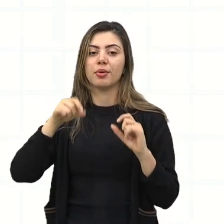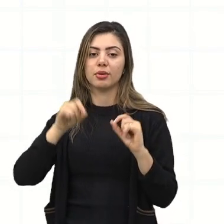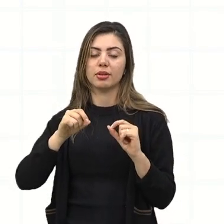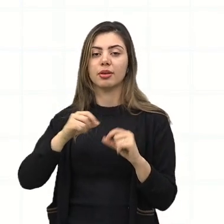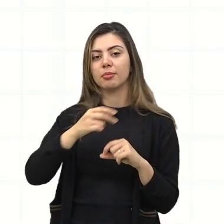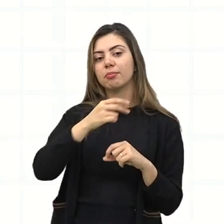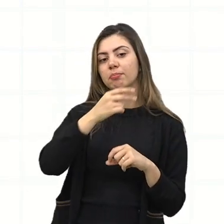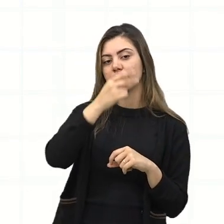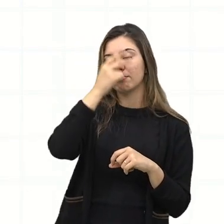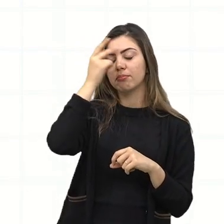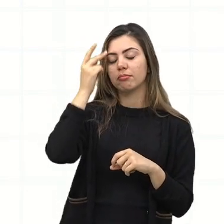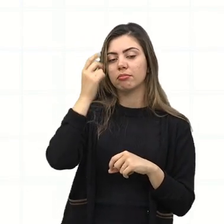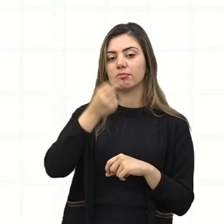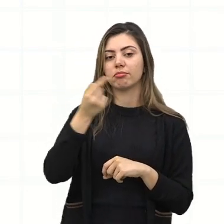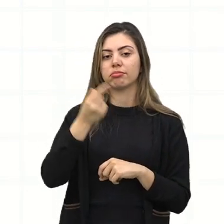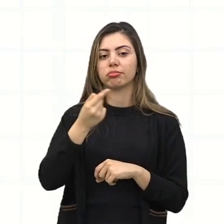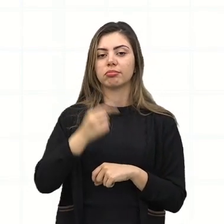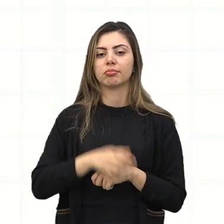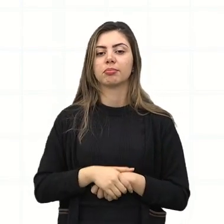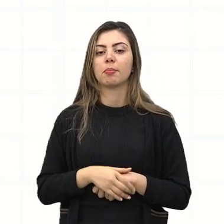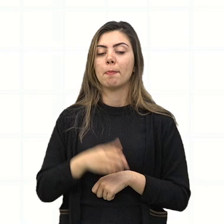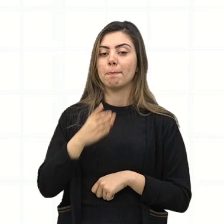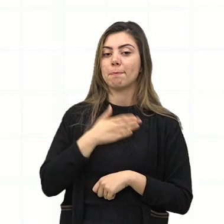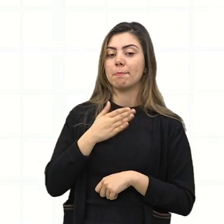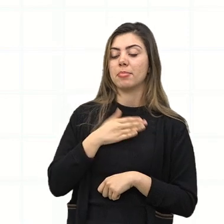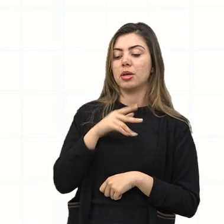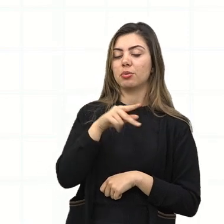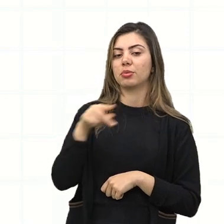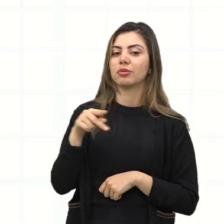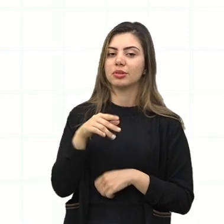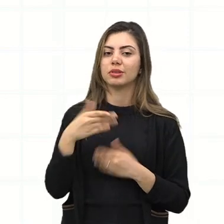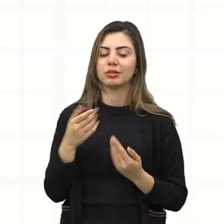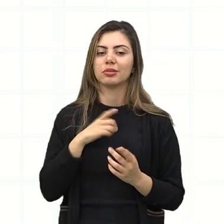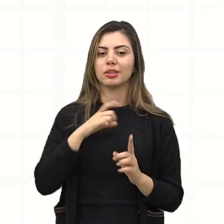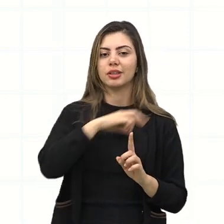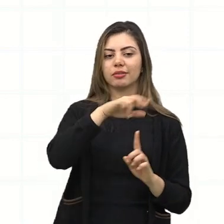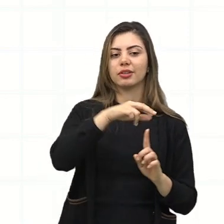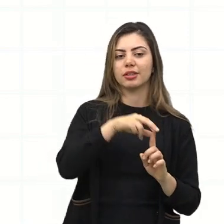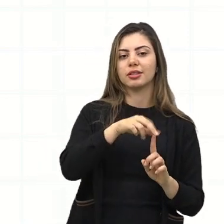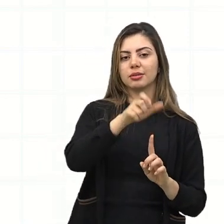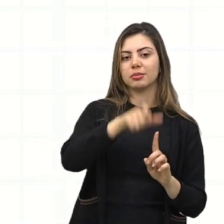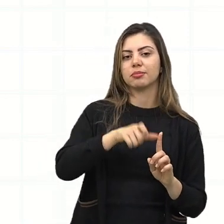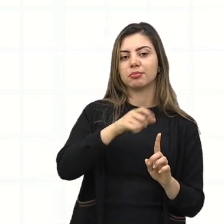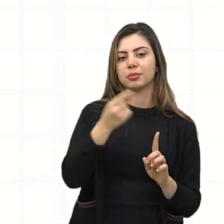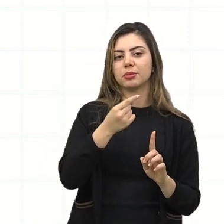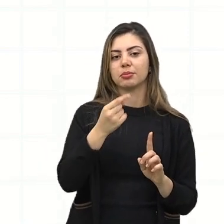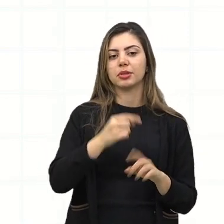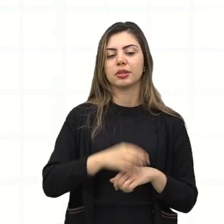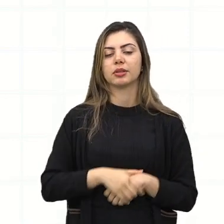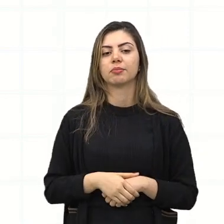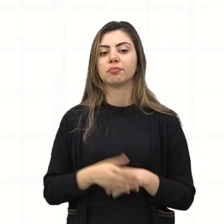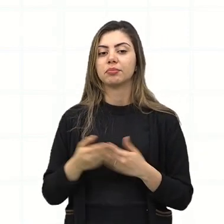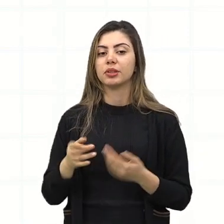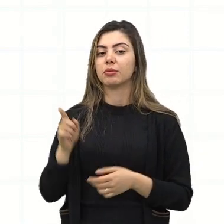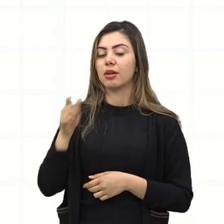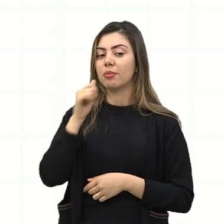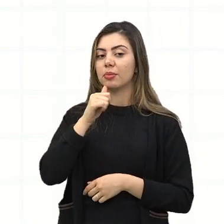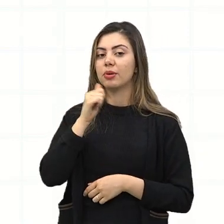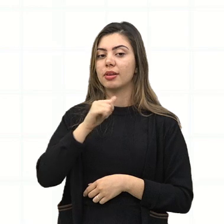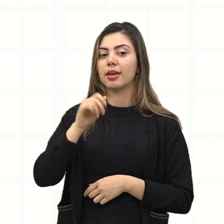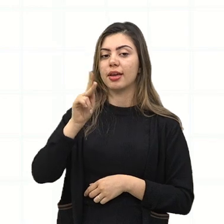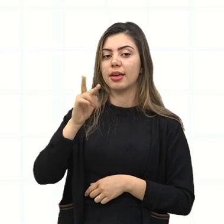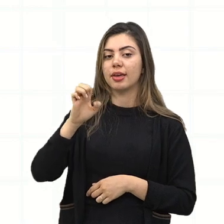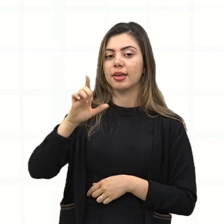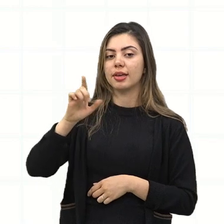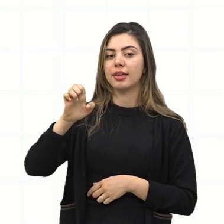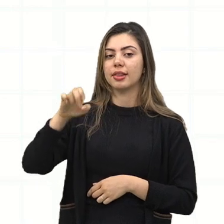primeira pessoa. Meu professor, se referindo à primeira pessoa. Meu professor de história disse: Helena, nossa personagem aqui,